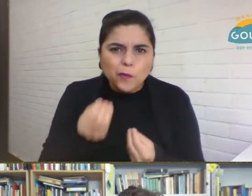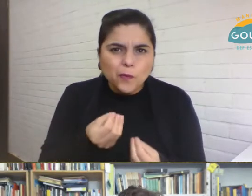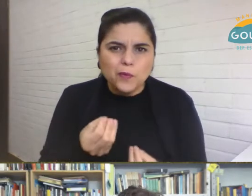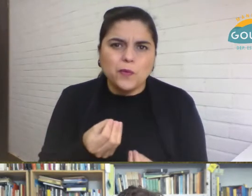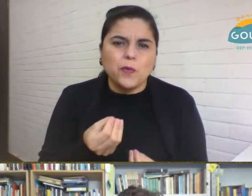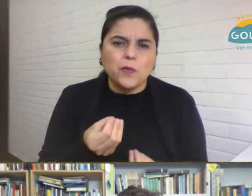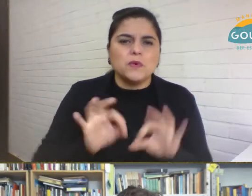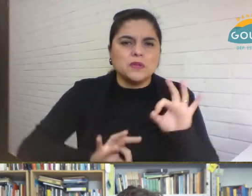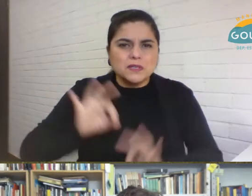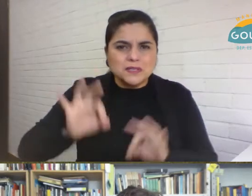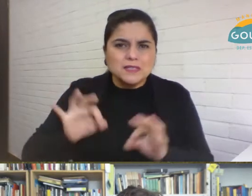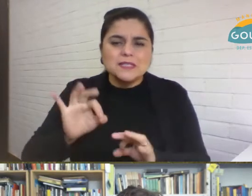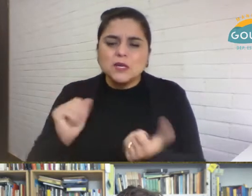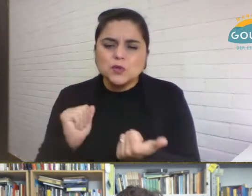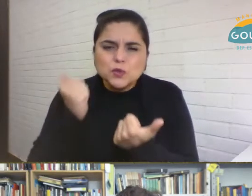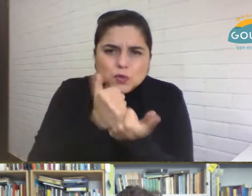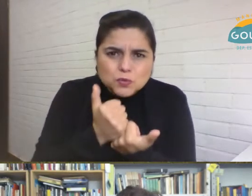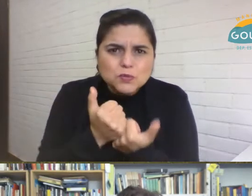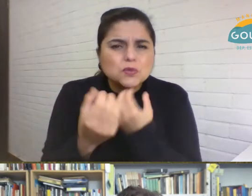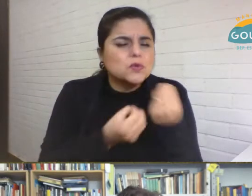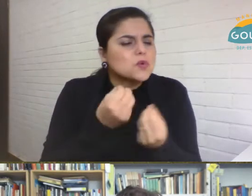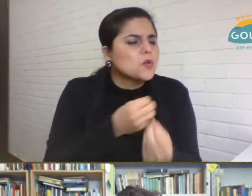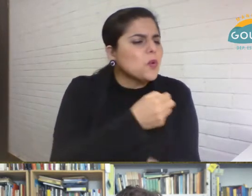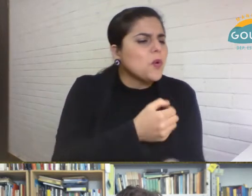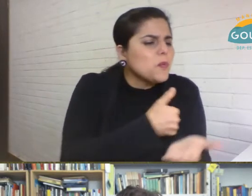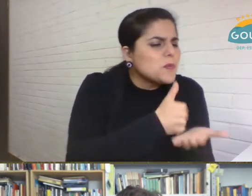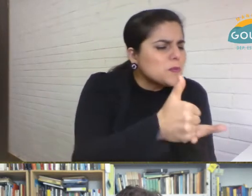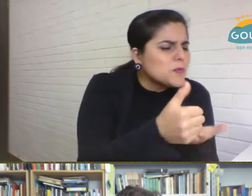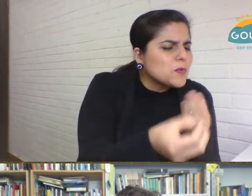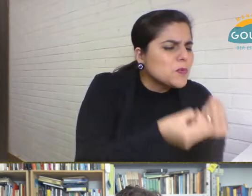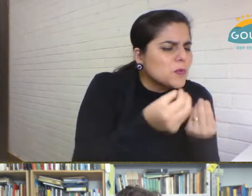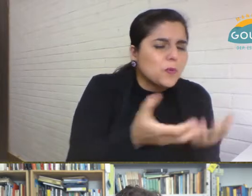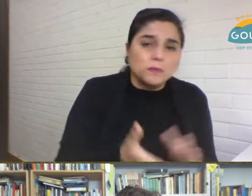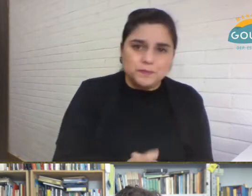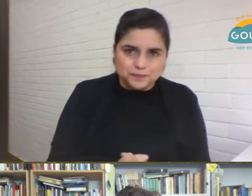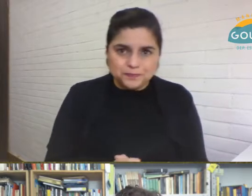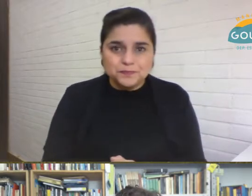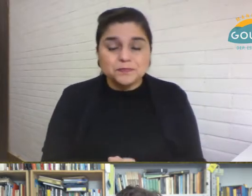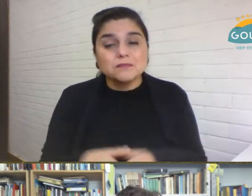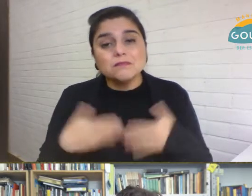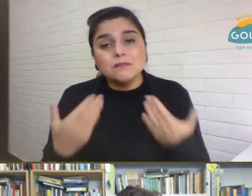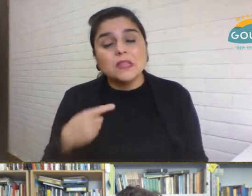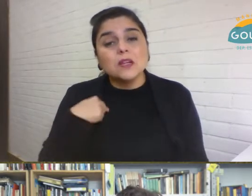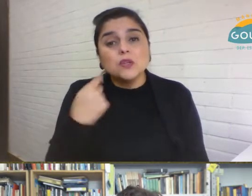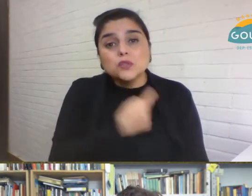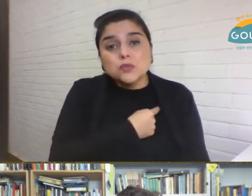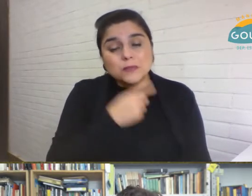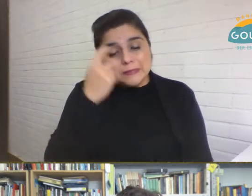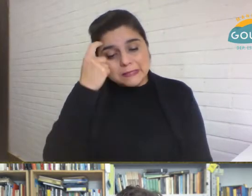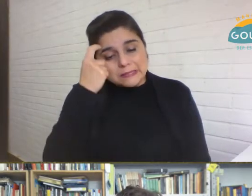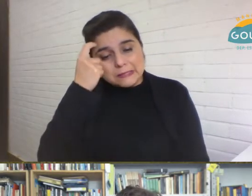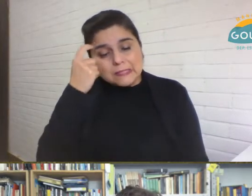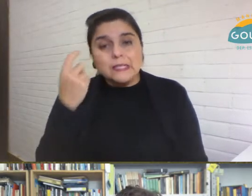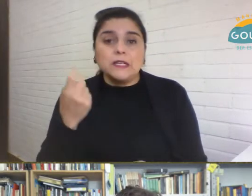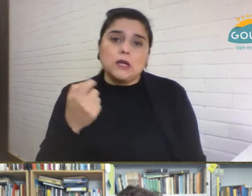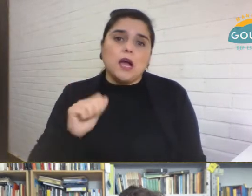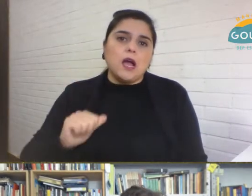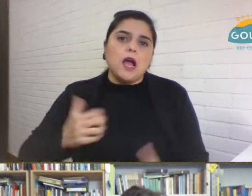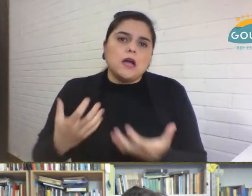terapêuticas de substituição opiácea, nomeadamente metadona. Alguns de nós éramos muito